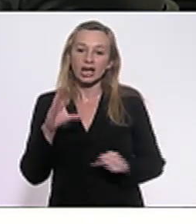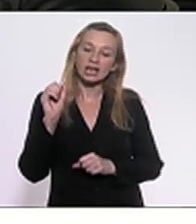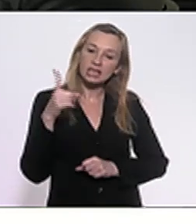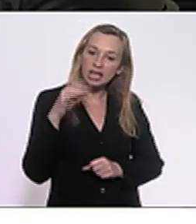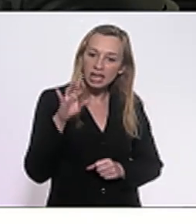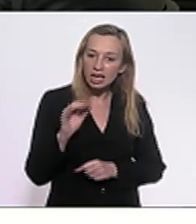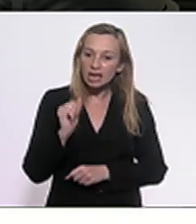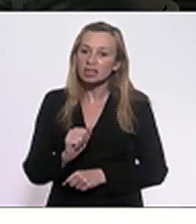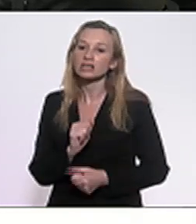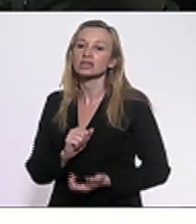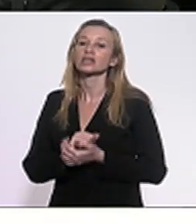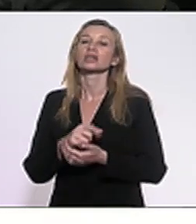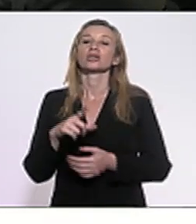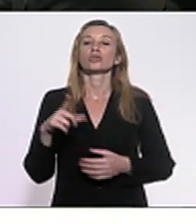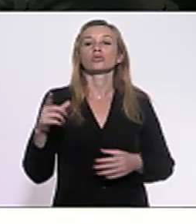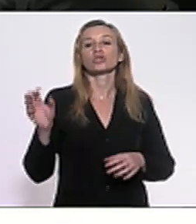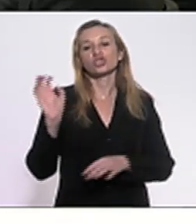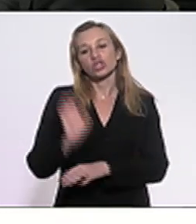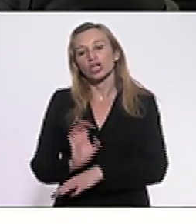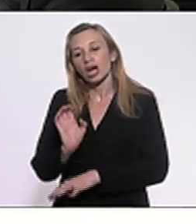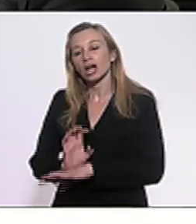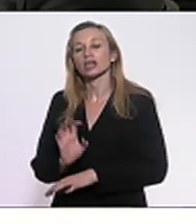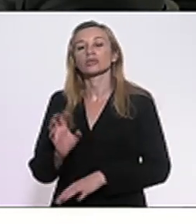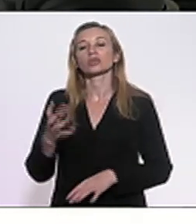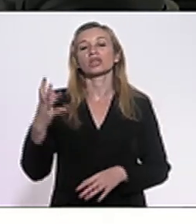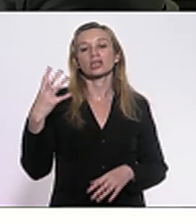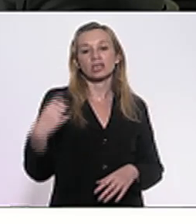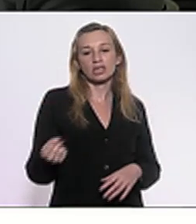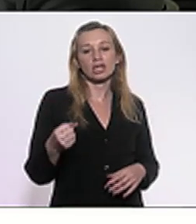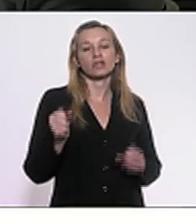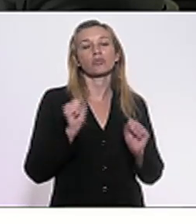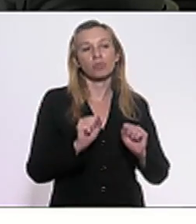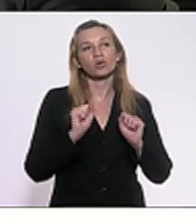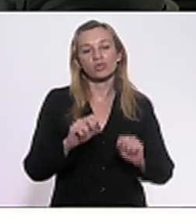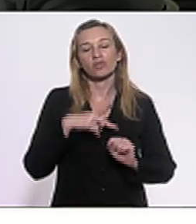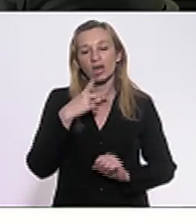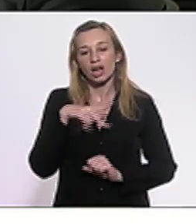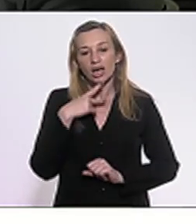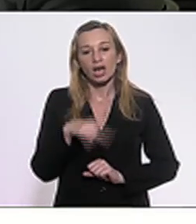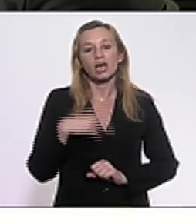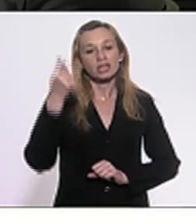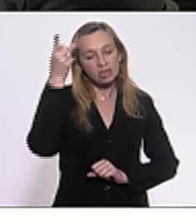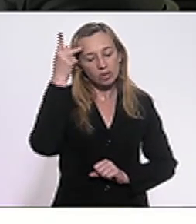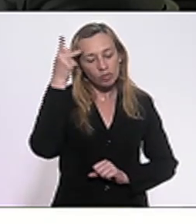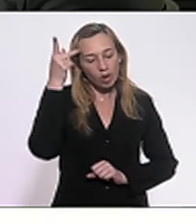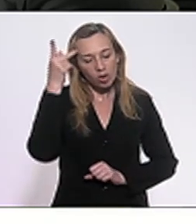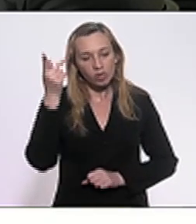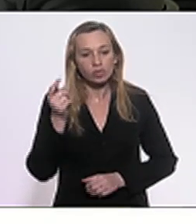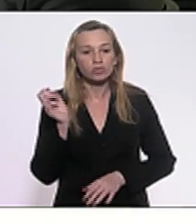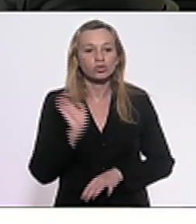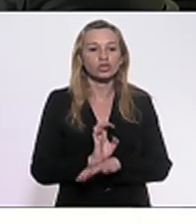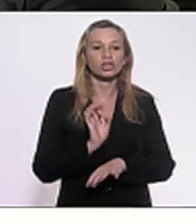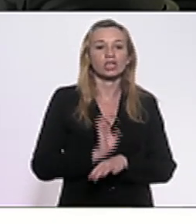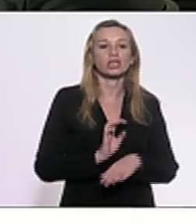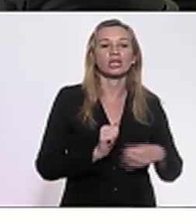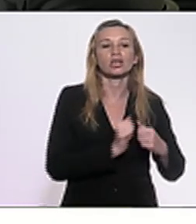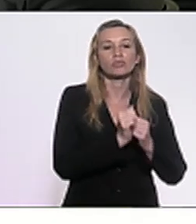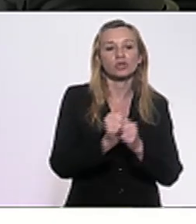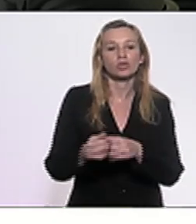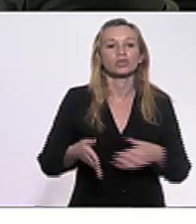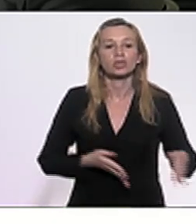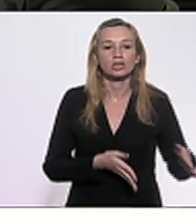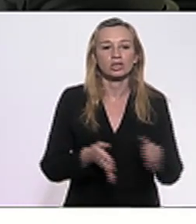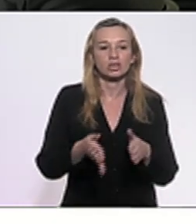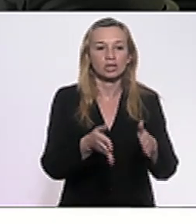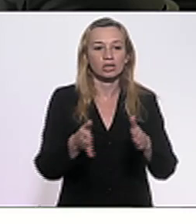estados que adotaram, e eu posso falar explicitamente, o São Paulo é um estado que caminhou nessa direção, e alguns